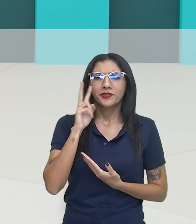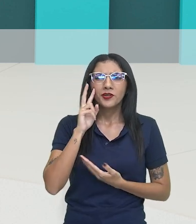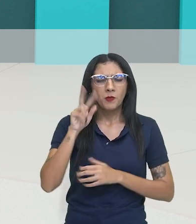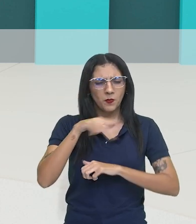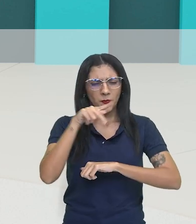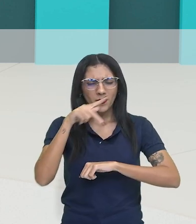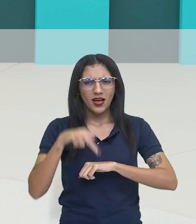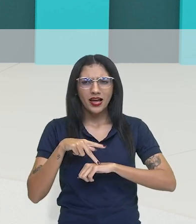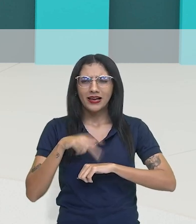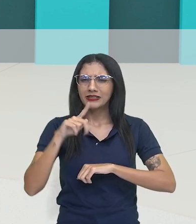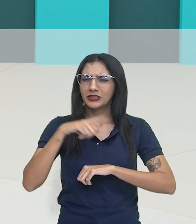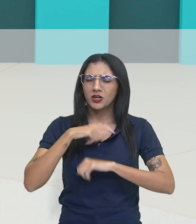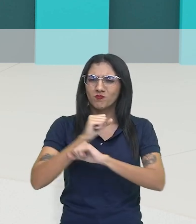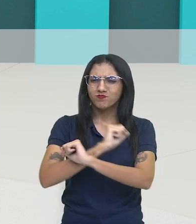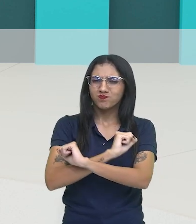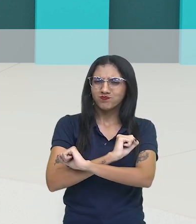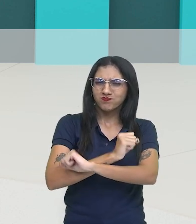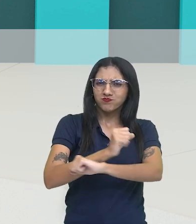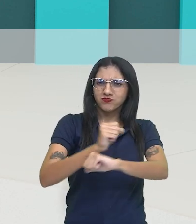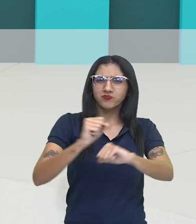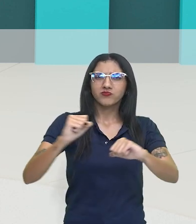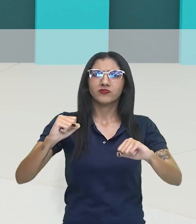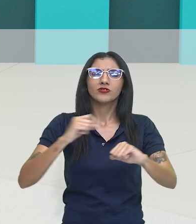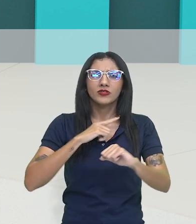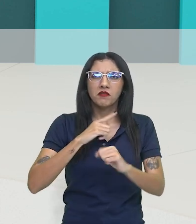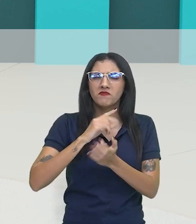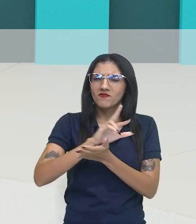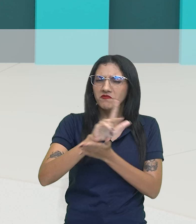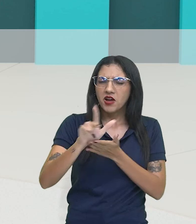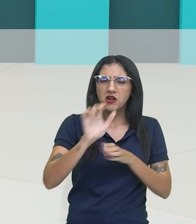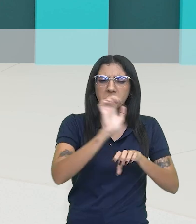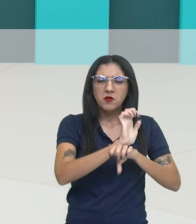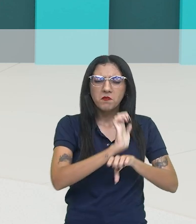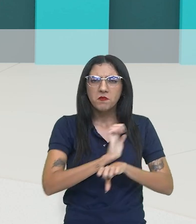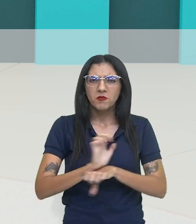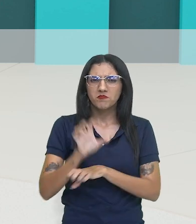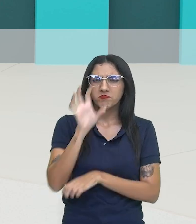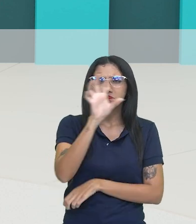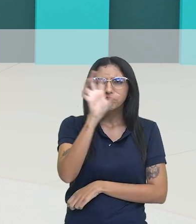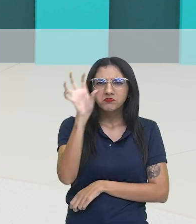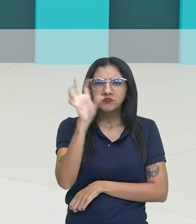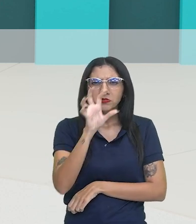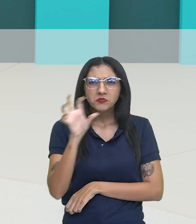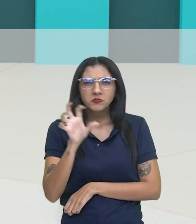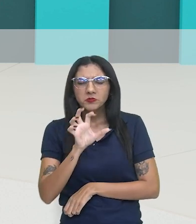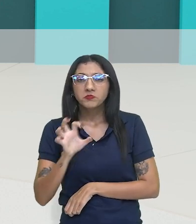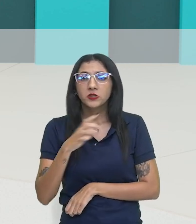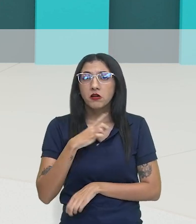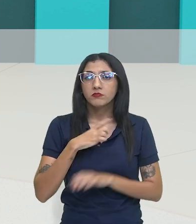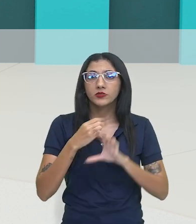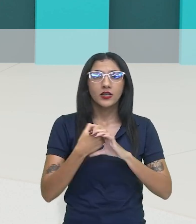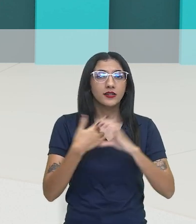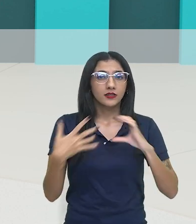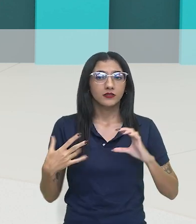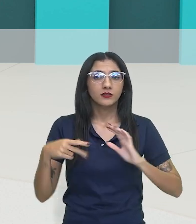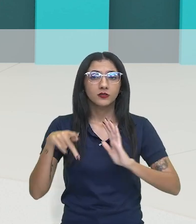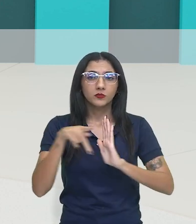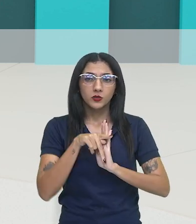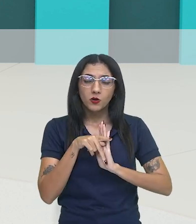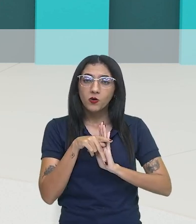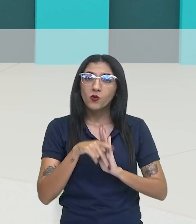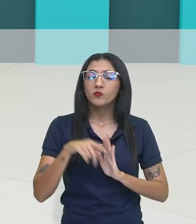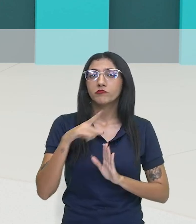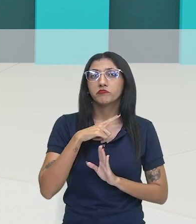é enorme, né? Ele tem aqui vários estados e cada estado tem as suas particularidades, tem a